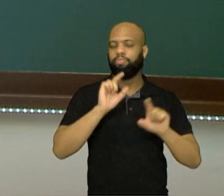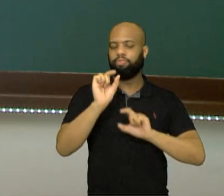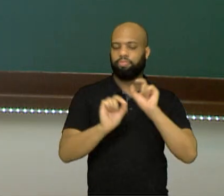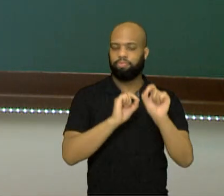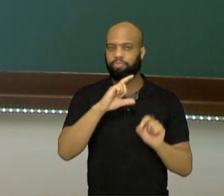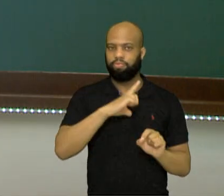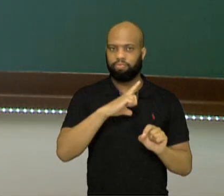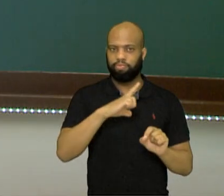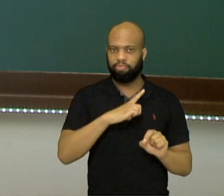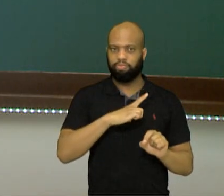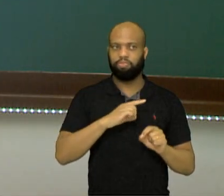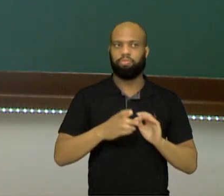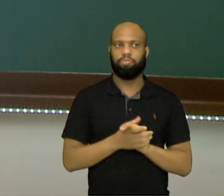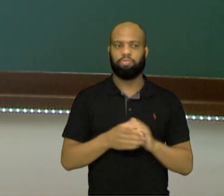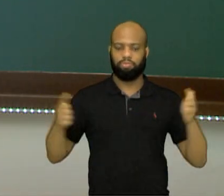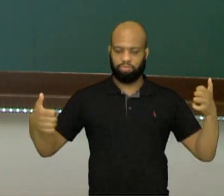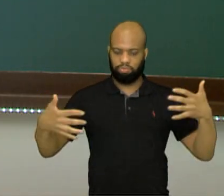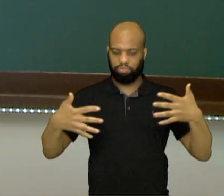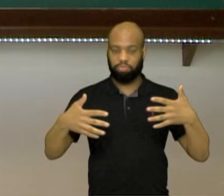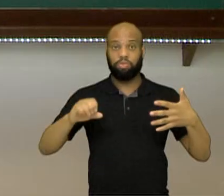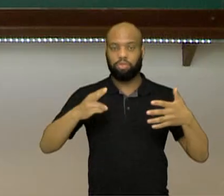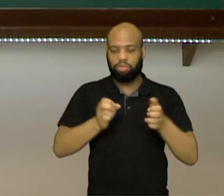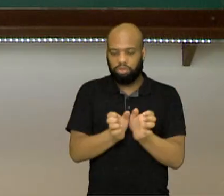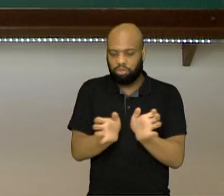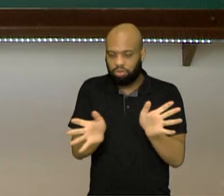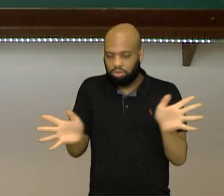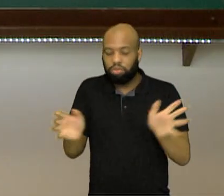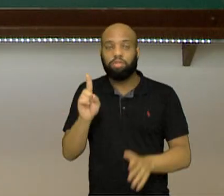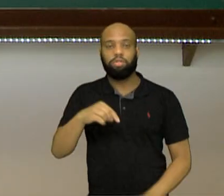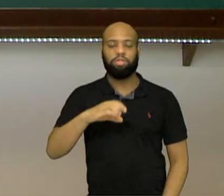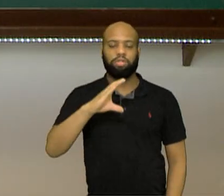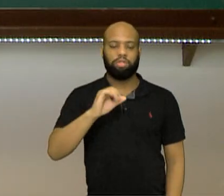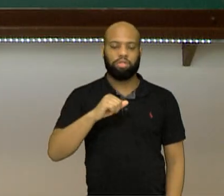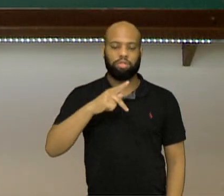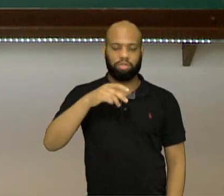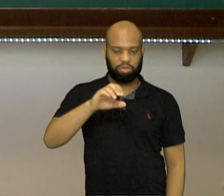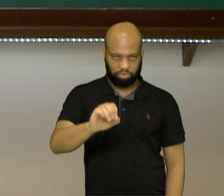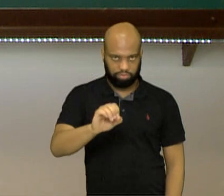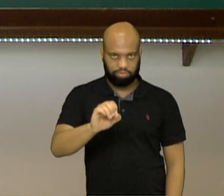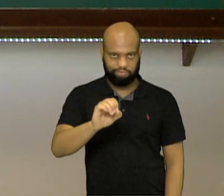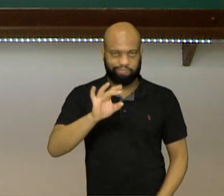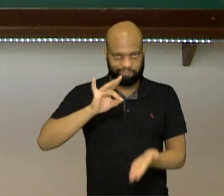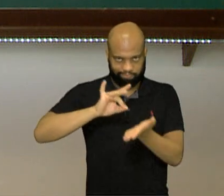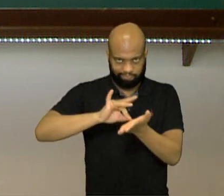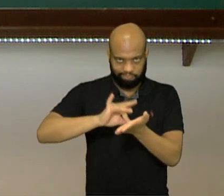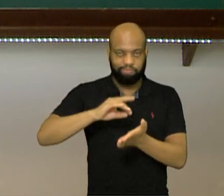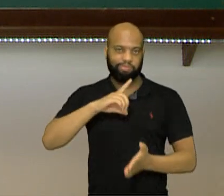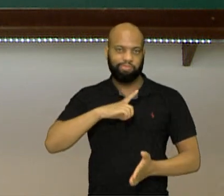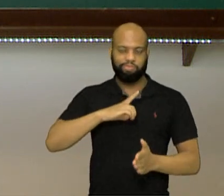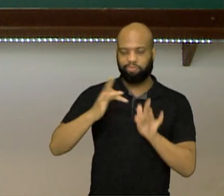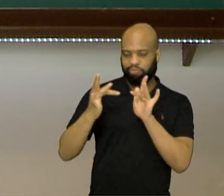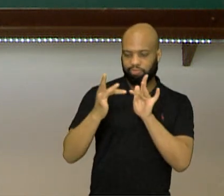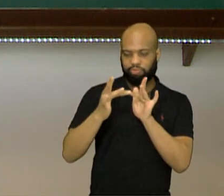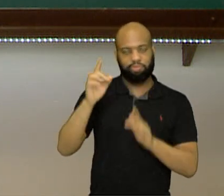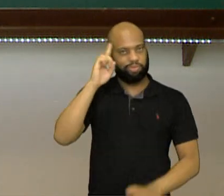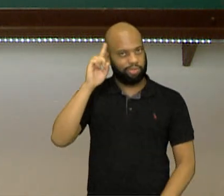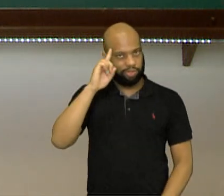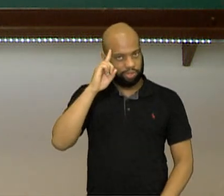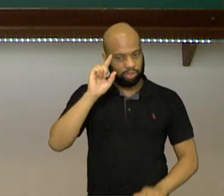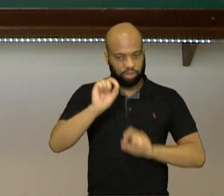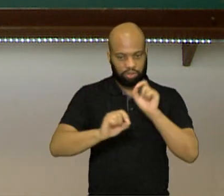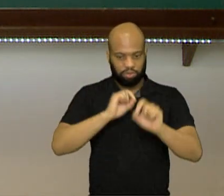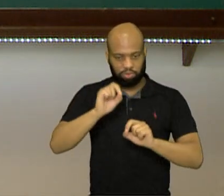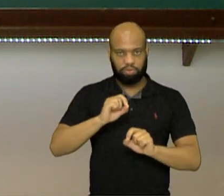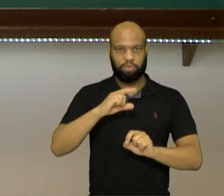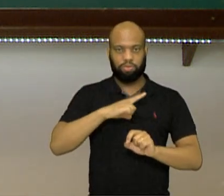no campo elétrico real, que nós trabalhamos em laboratório, que nós temos em contato no dia a dia da gente, é um campo elétrico